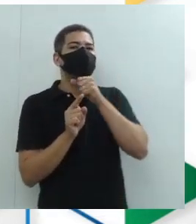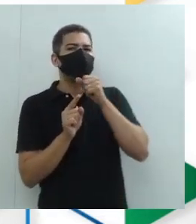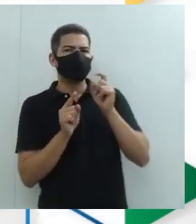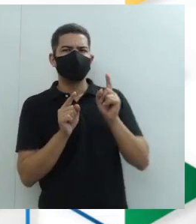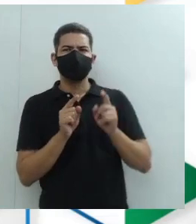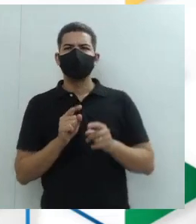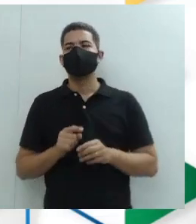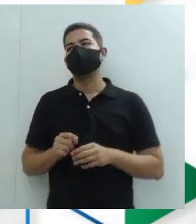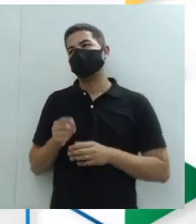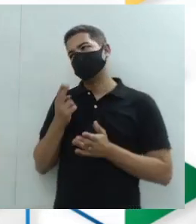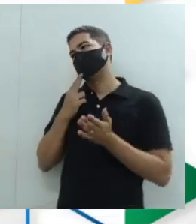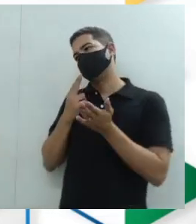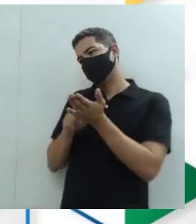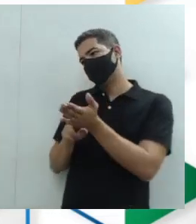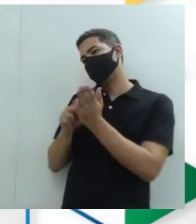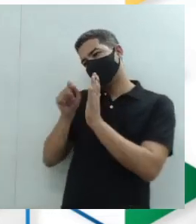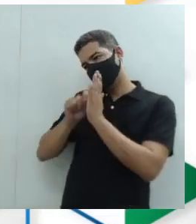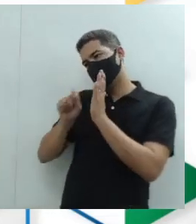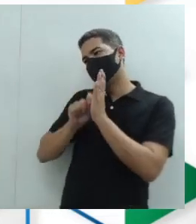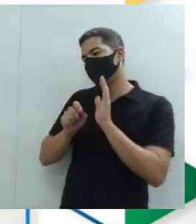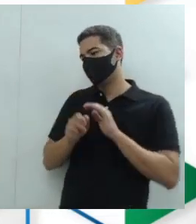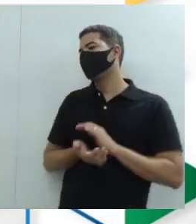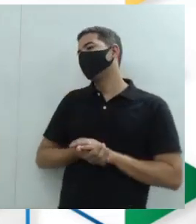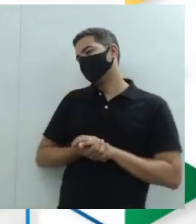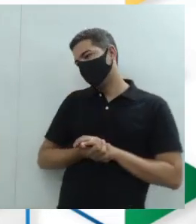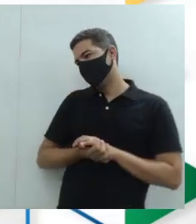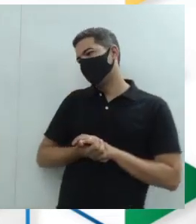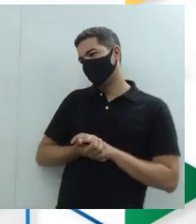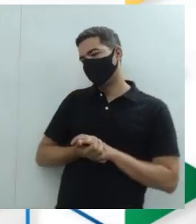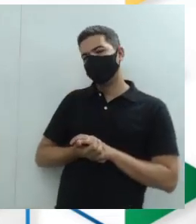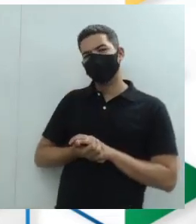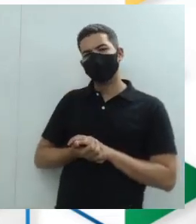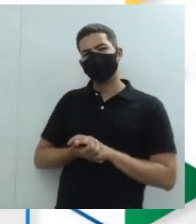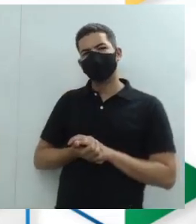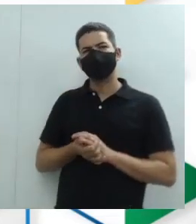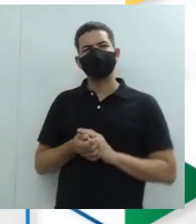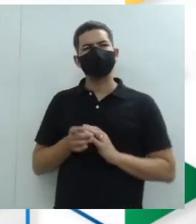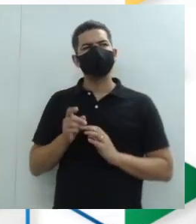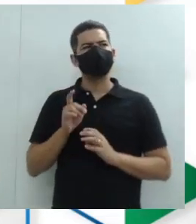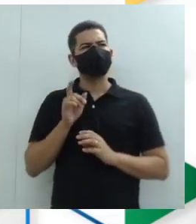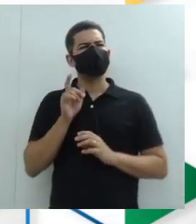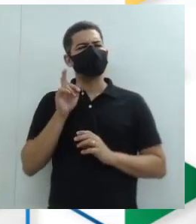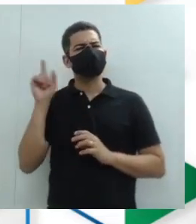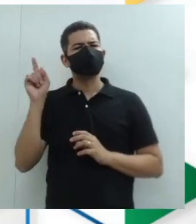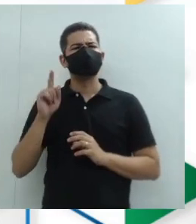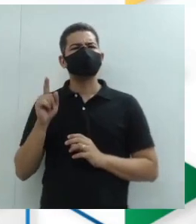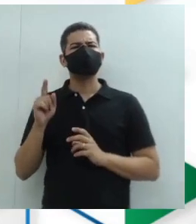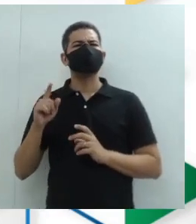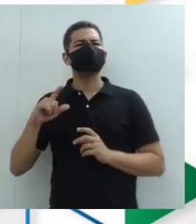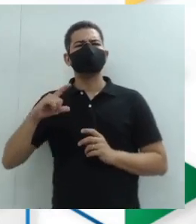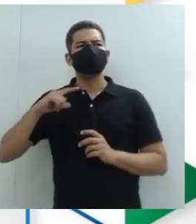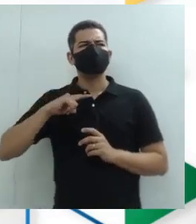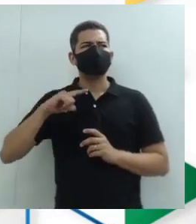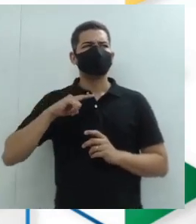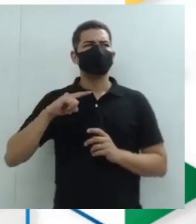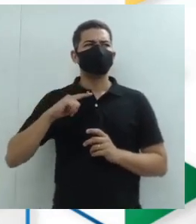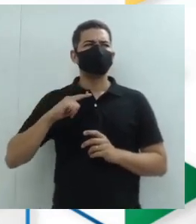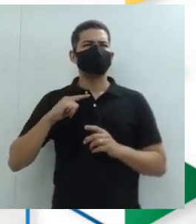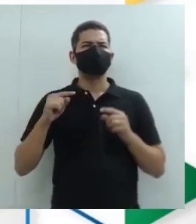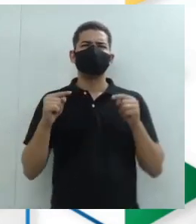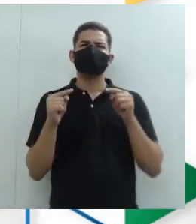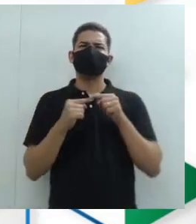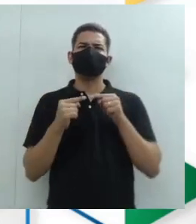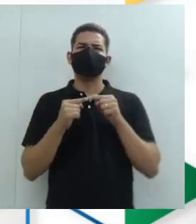minha neta. Olha só, gente, essa tirinha é bem interessante. O que será que tem a